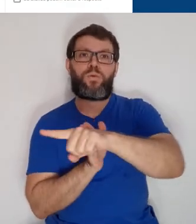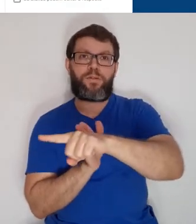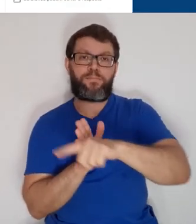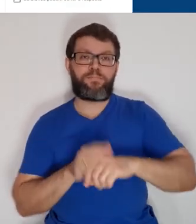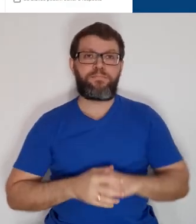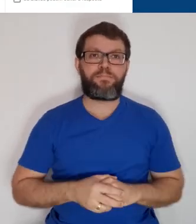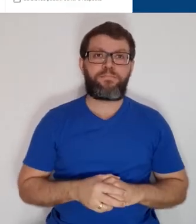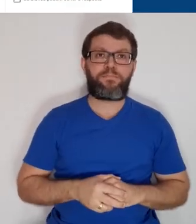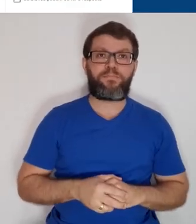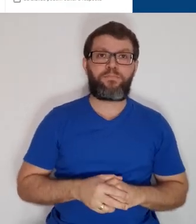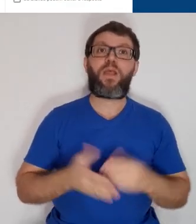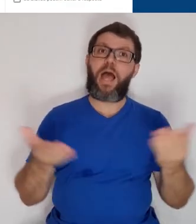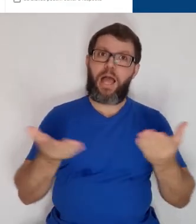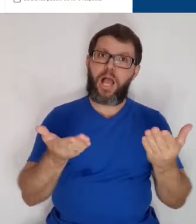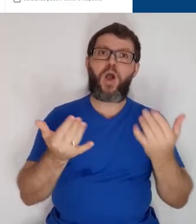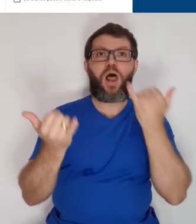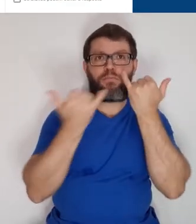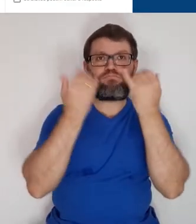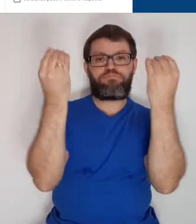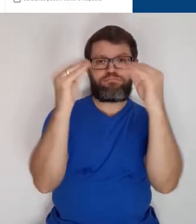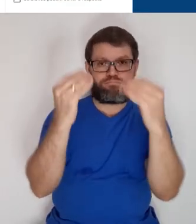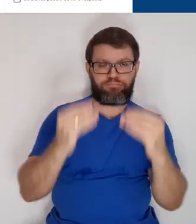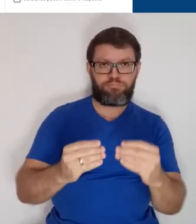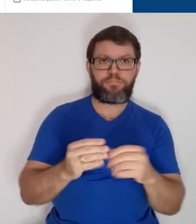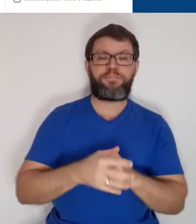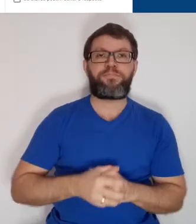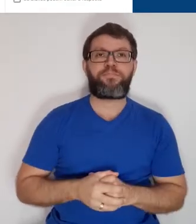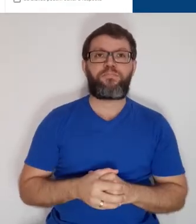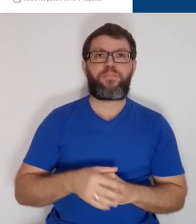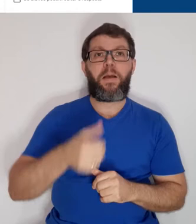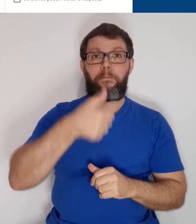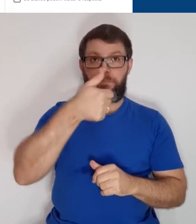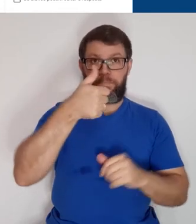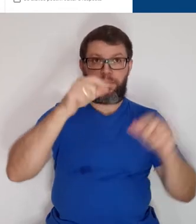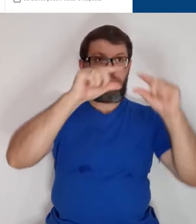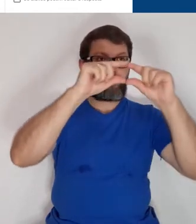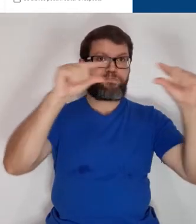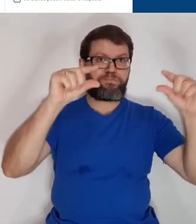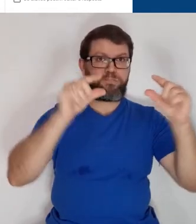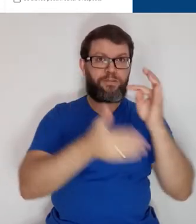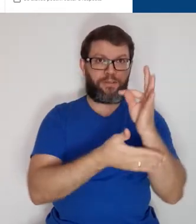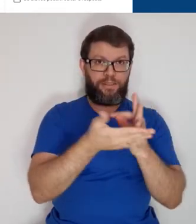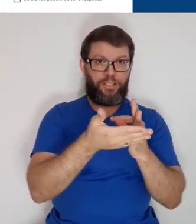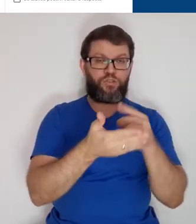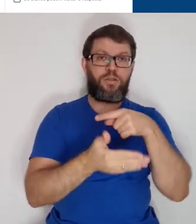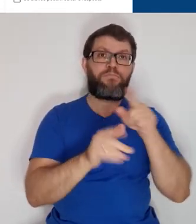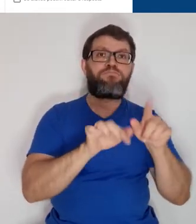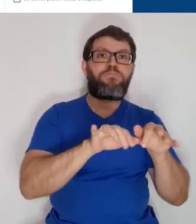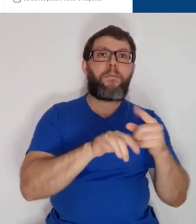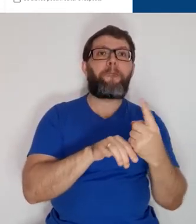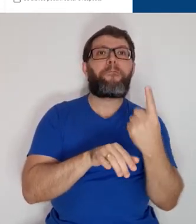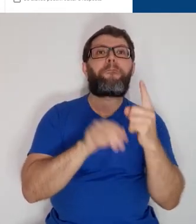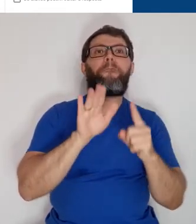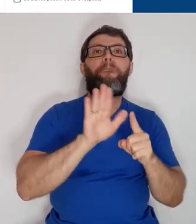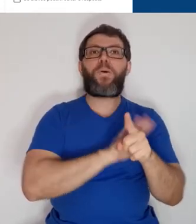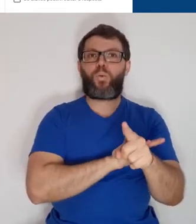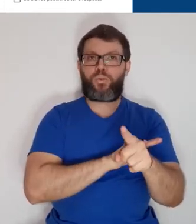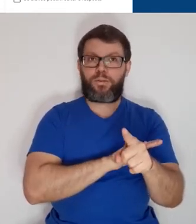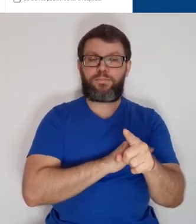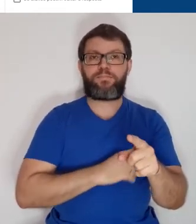agora é hora de configurar Nossa pergunta na primeira caixa de texto vamos escrever a nossa pergunta